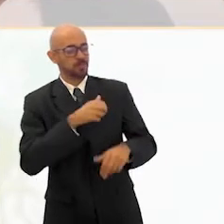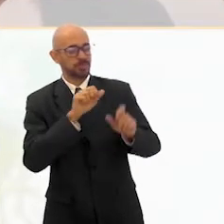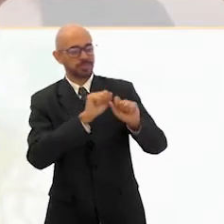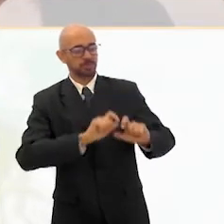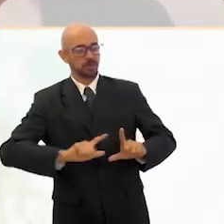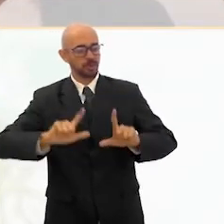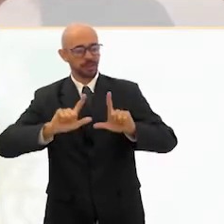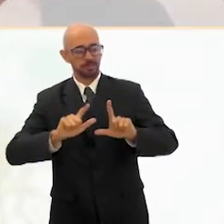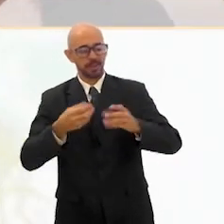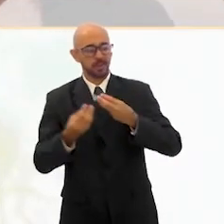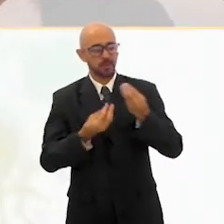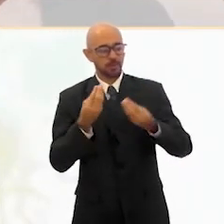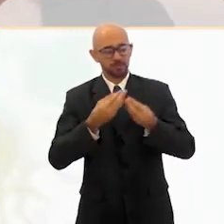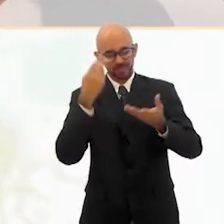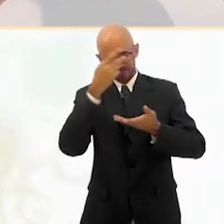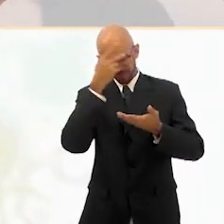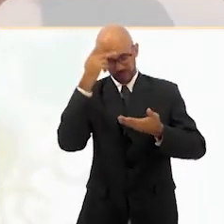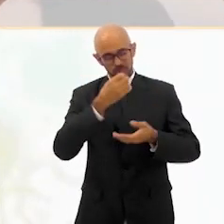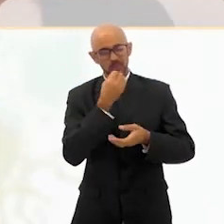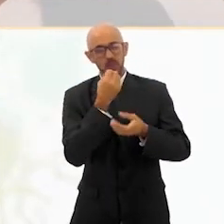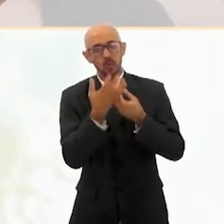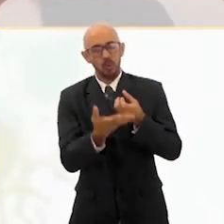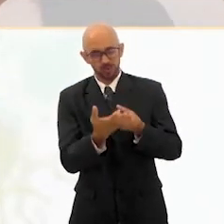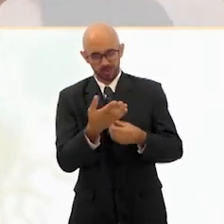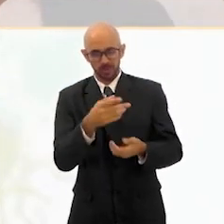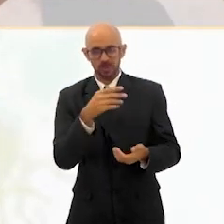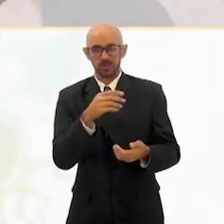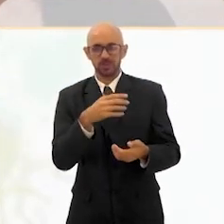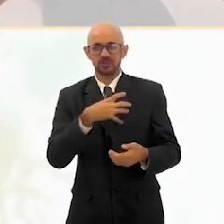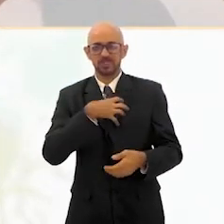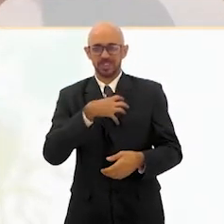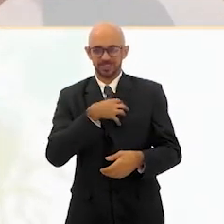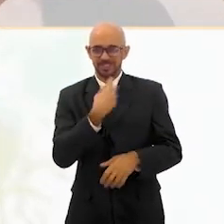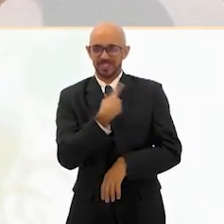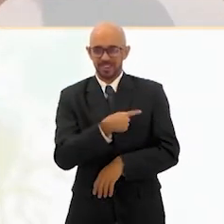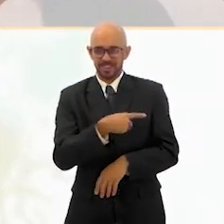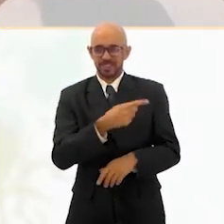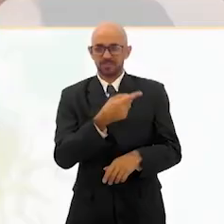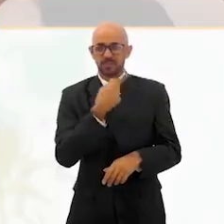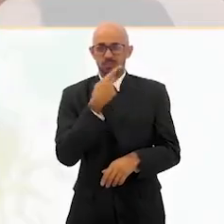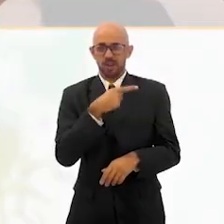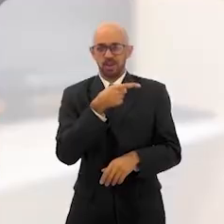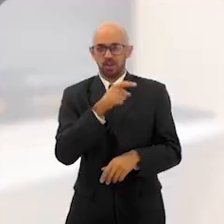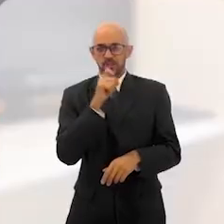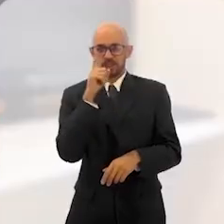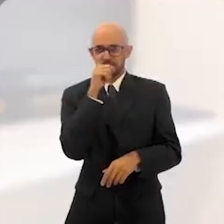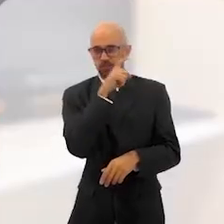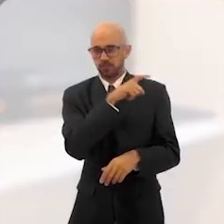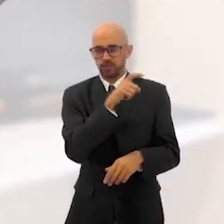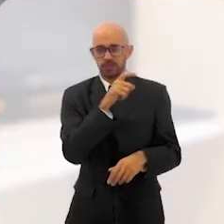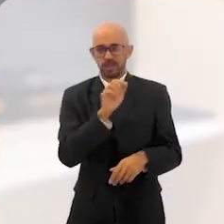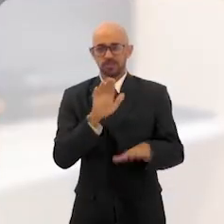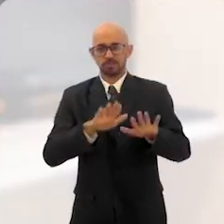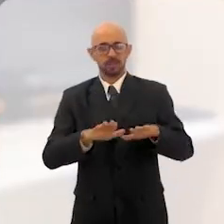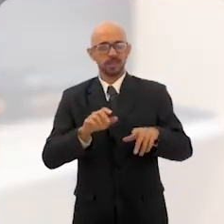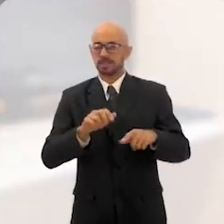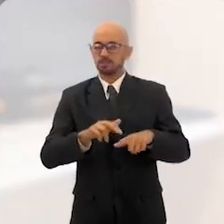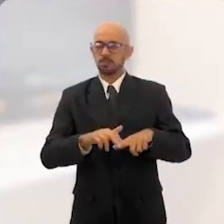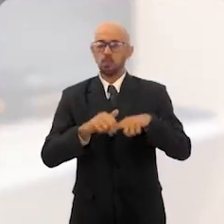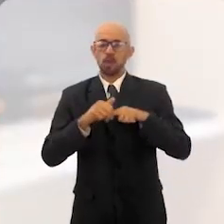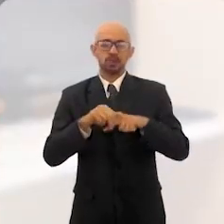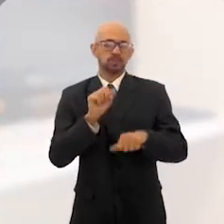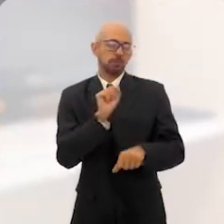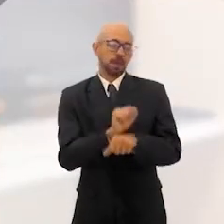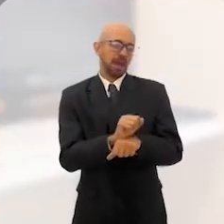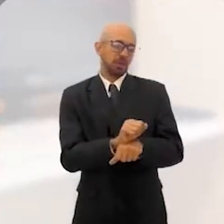como as pessoas se abrem, como são verdadeiras. Você diz aí, foi detectada uma dificuldade, mas nem